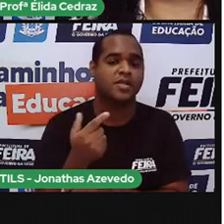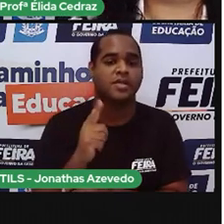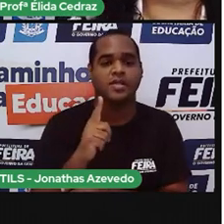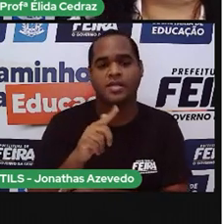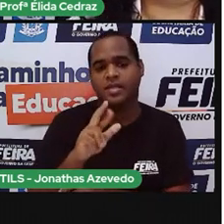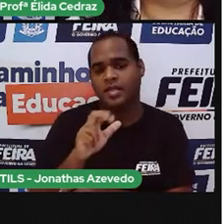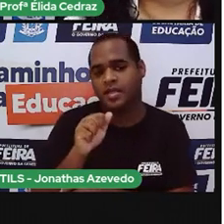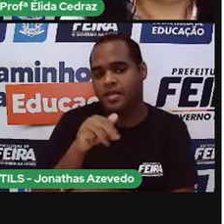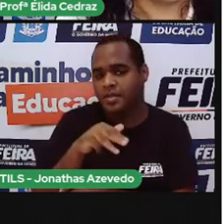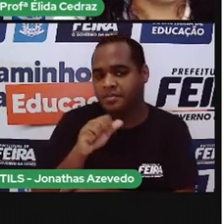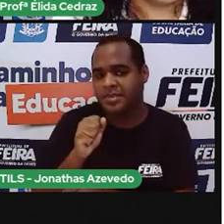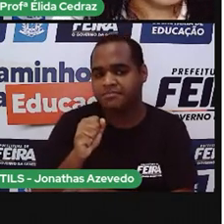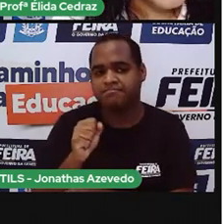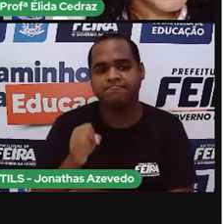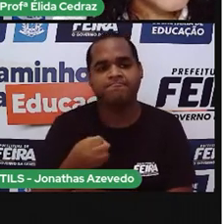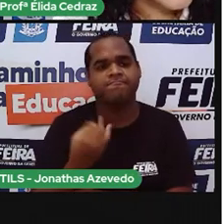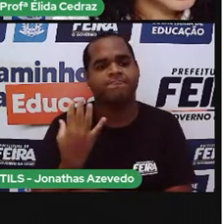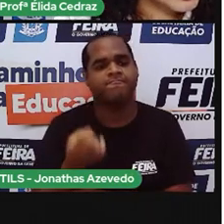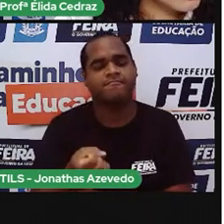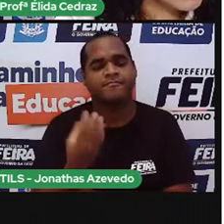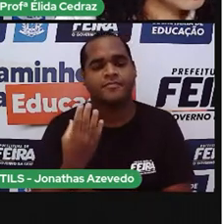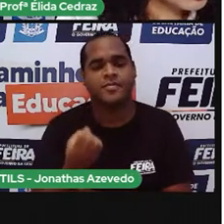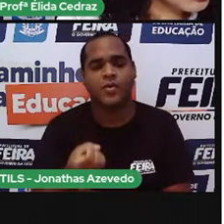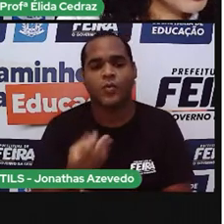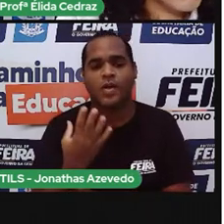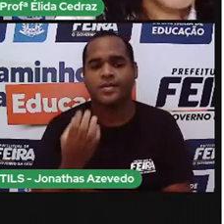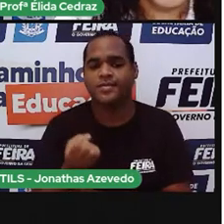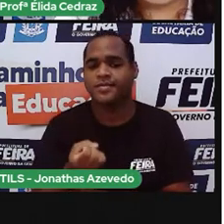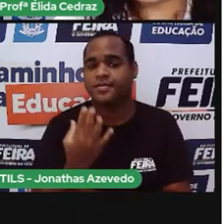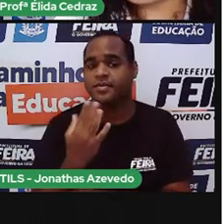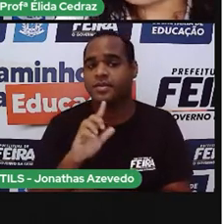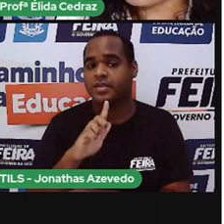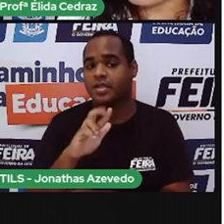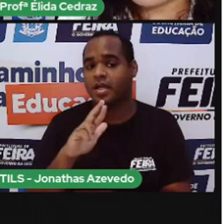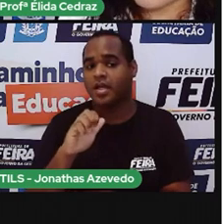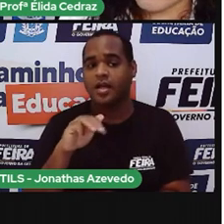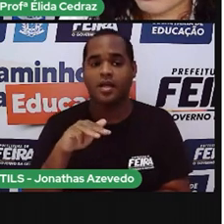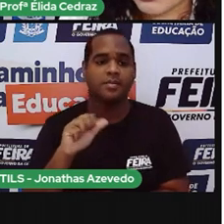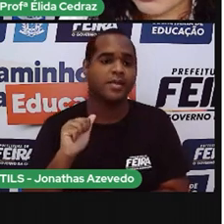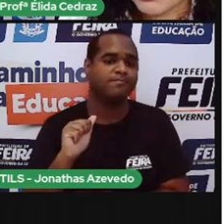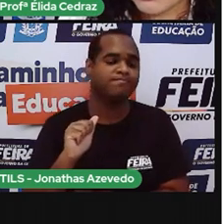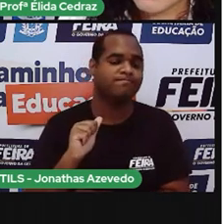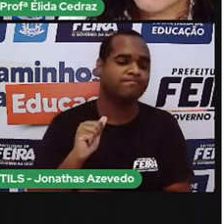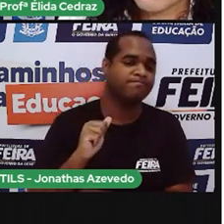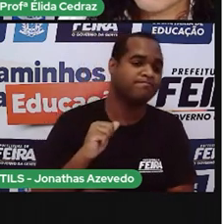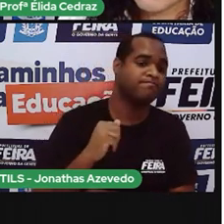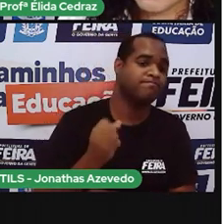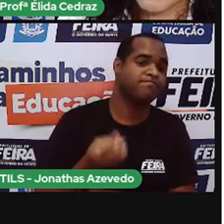Em grama. O que é que a gente costuma comprar que vem em grama?